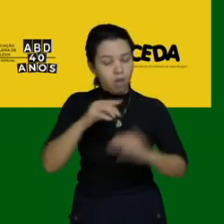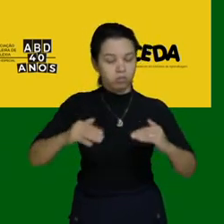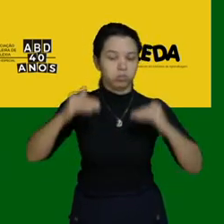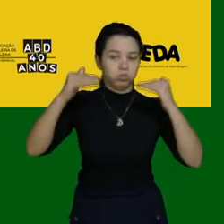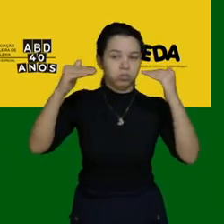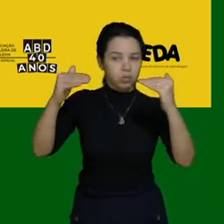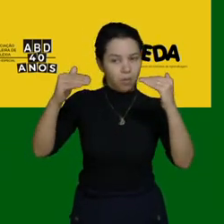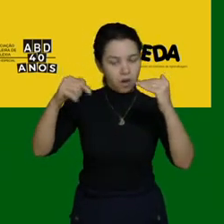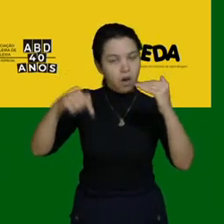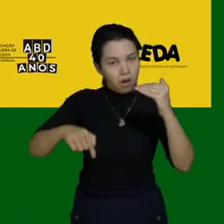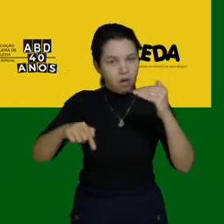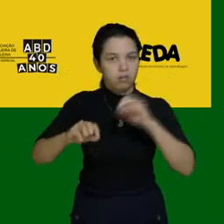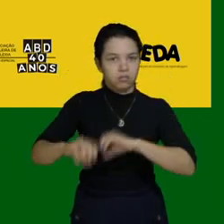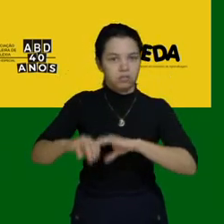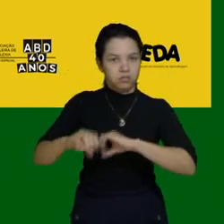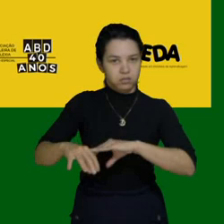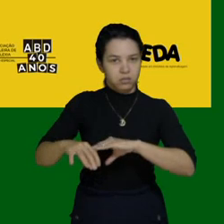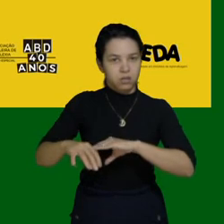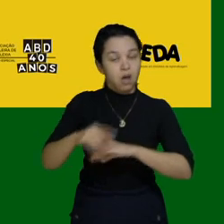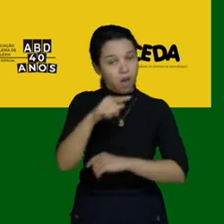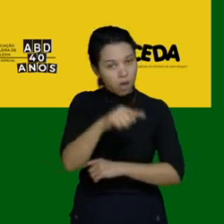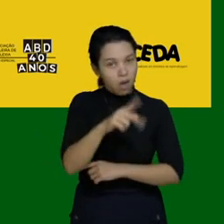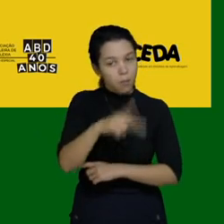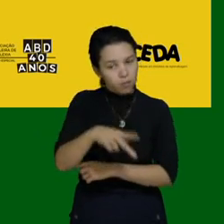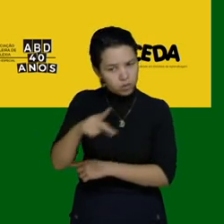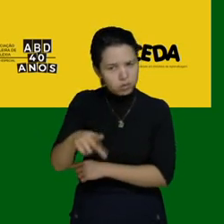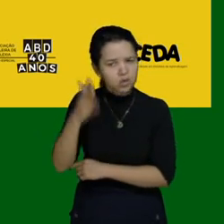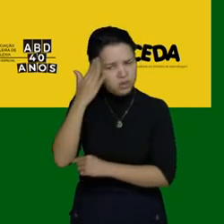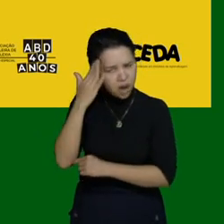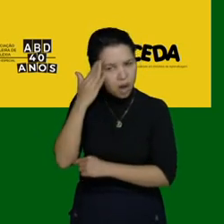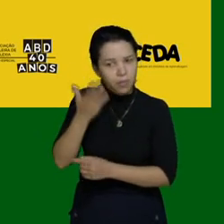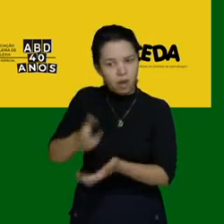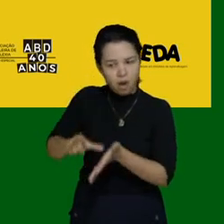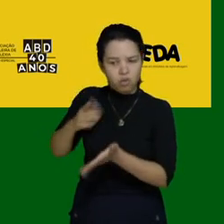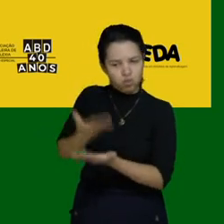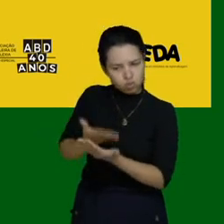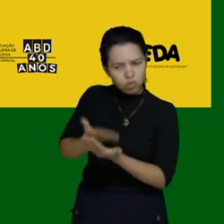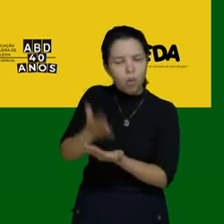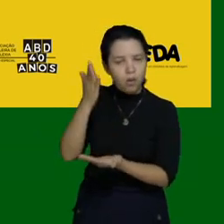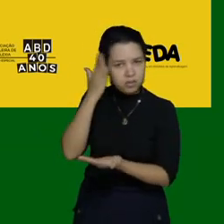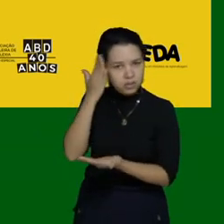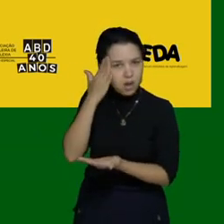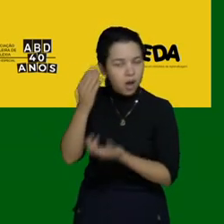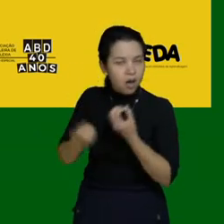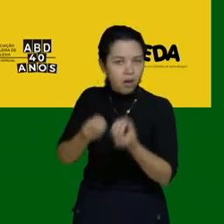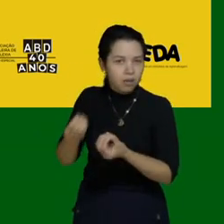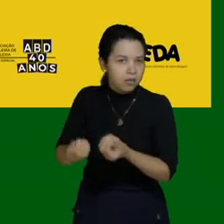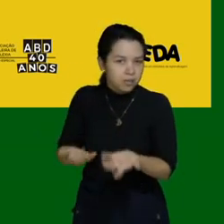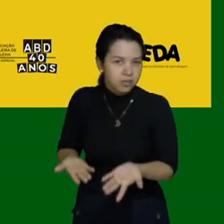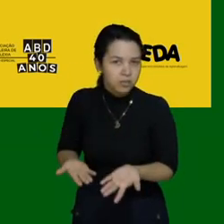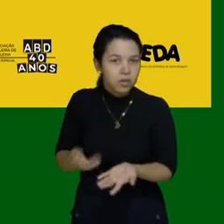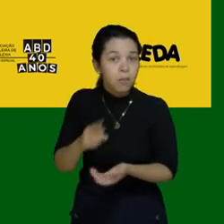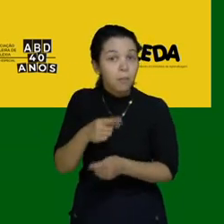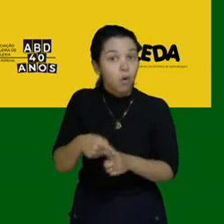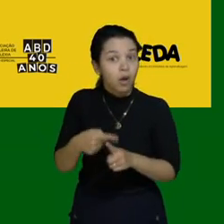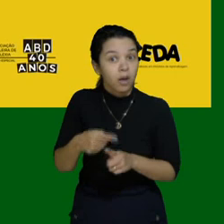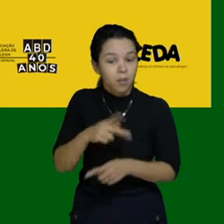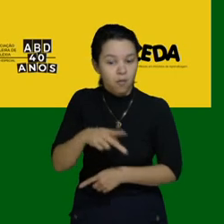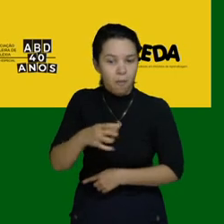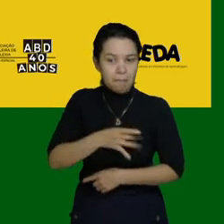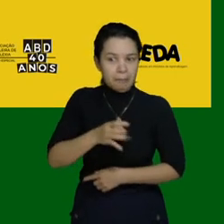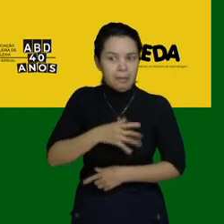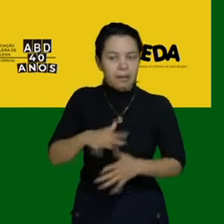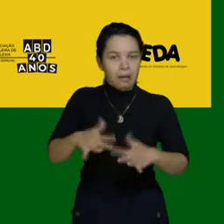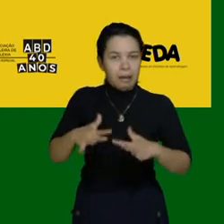professora Professor tá lá Ele estudou ele sabe o que para fazer né então porque os professores morrem de medo quando a gente pede